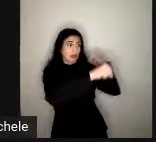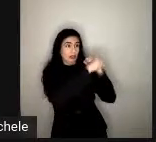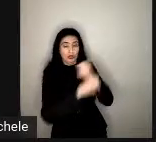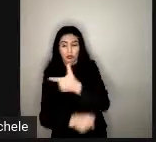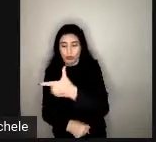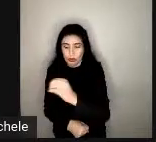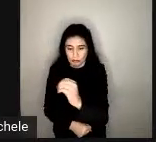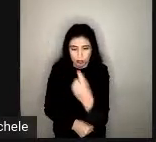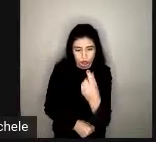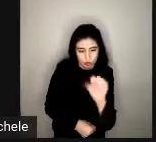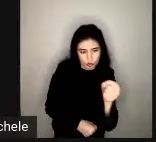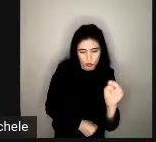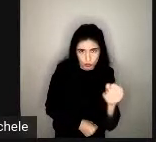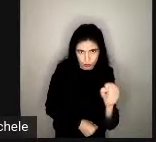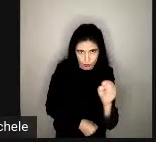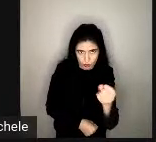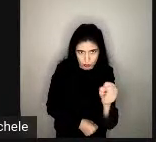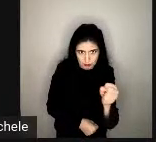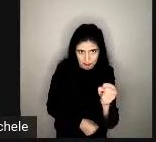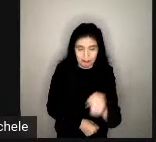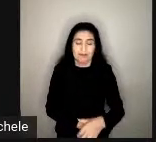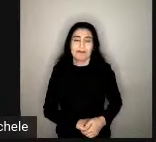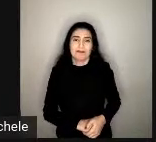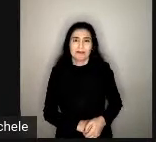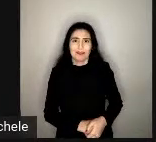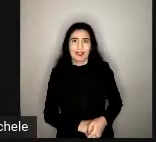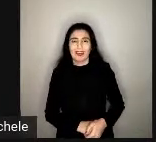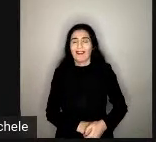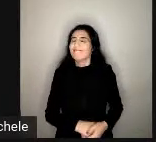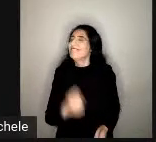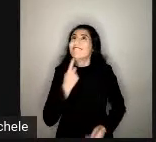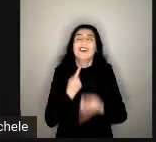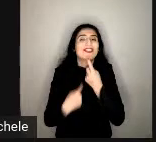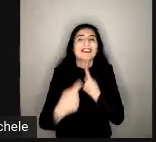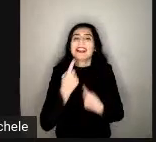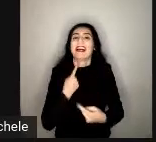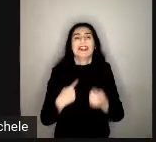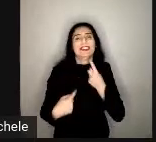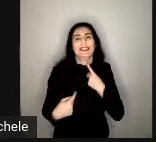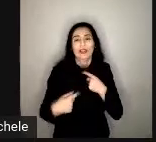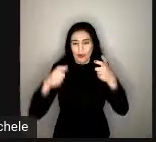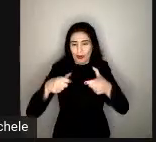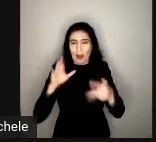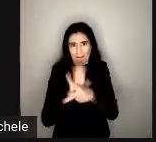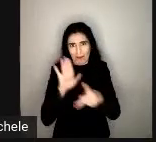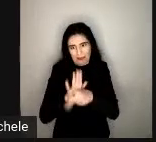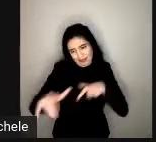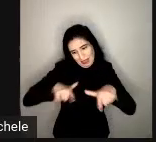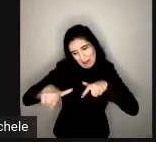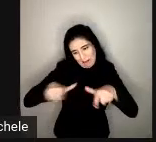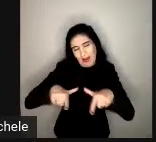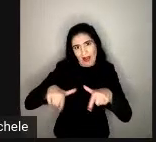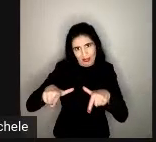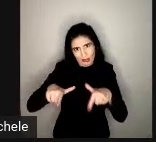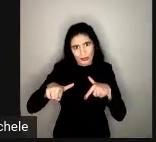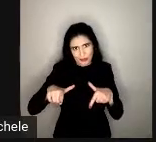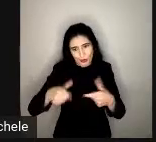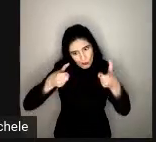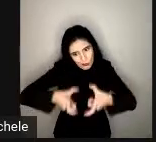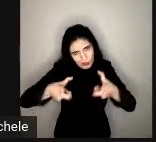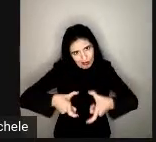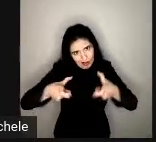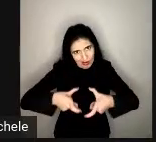eu conquistei a minha agência, que era um grande sonho fazer a minha agência, né, ter o meu lugar